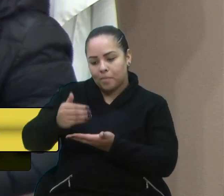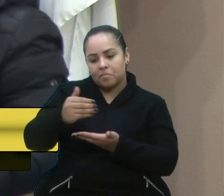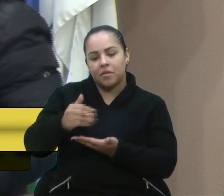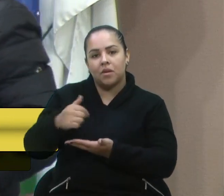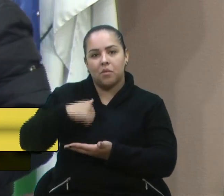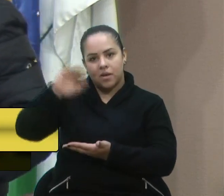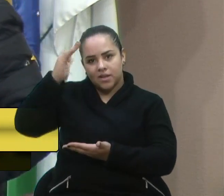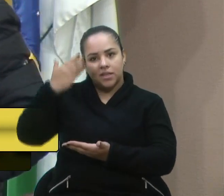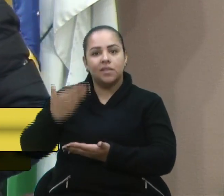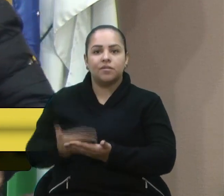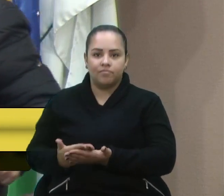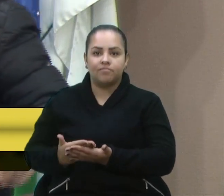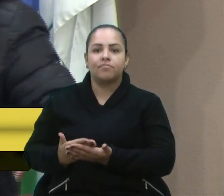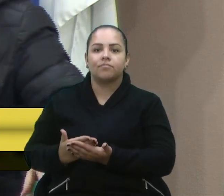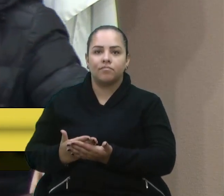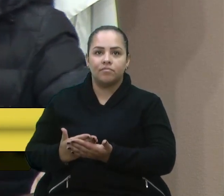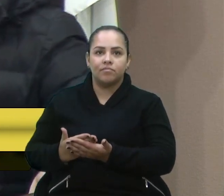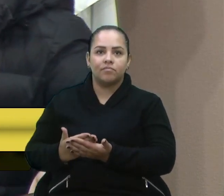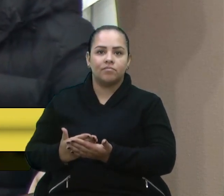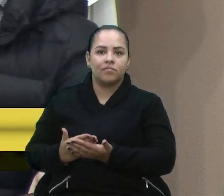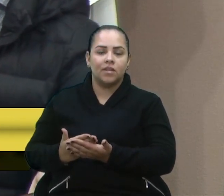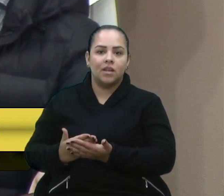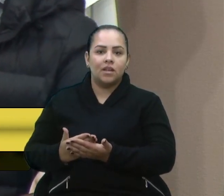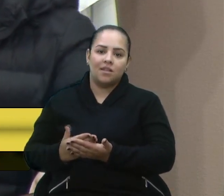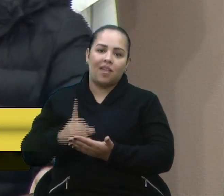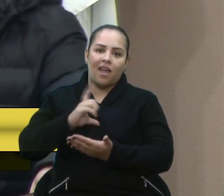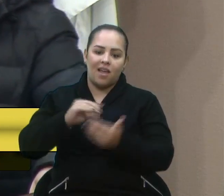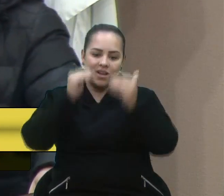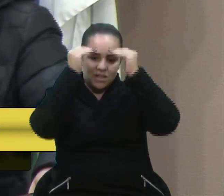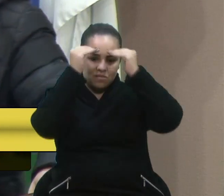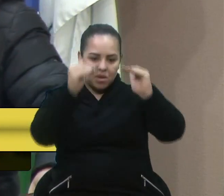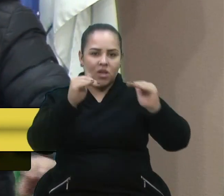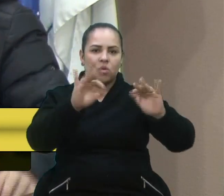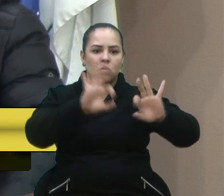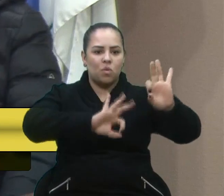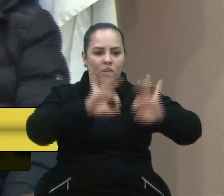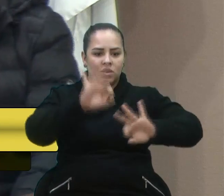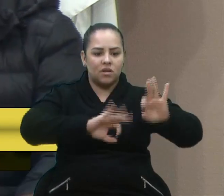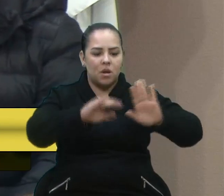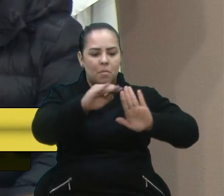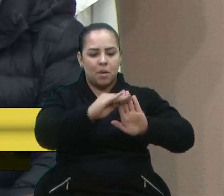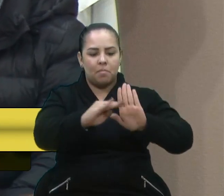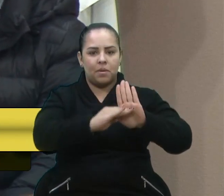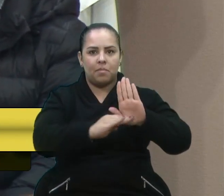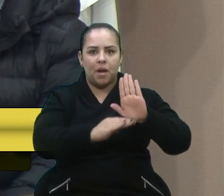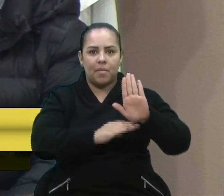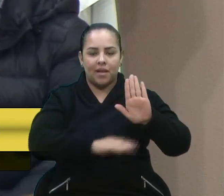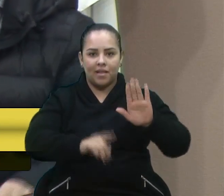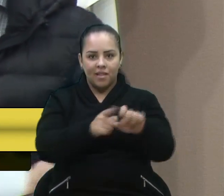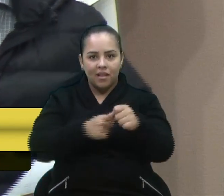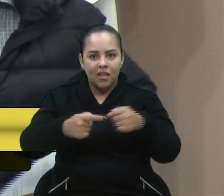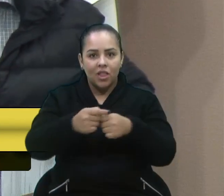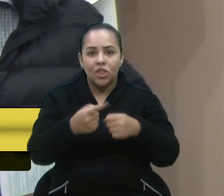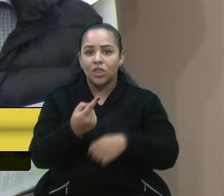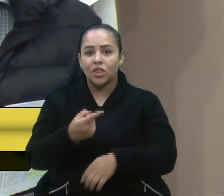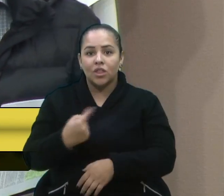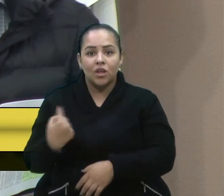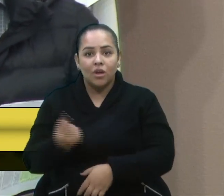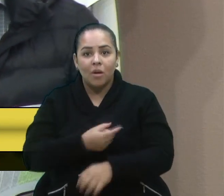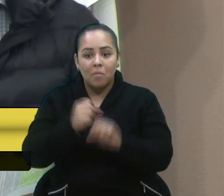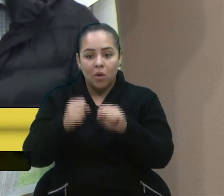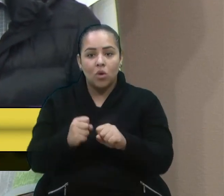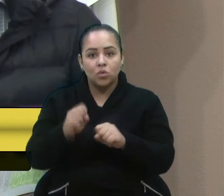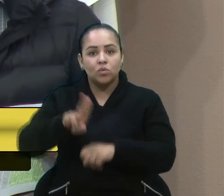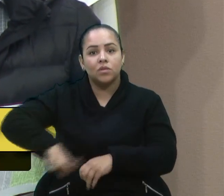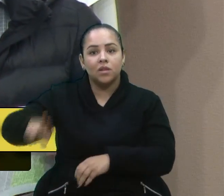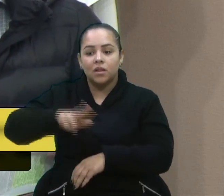que, respeitando o plano de diretor, né, qualquer localização na cidade, nós temos condições de ocupar esses prédios, e a gente fez até uma